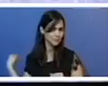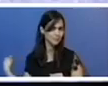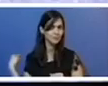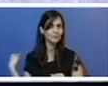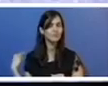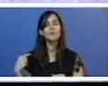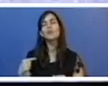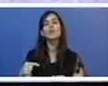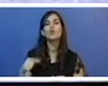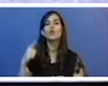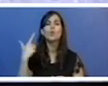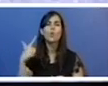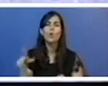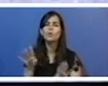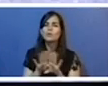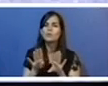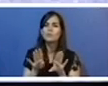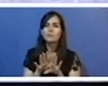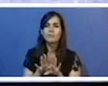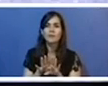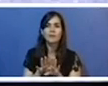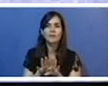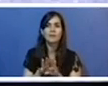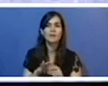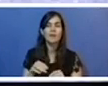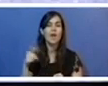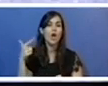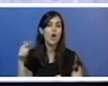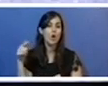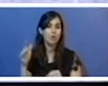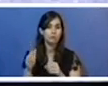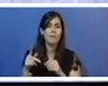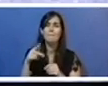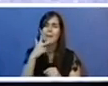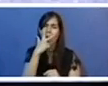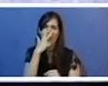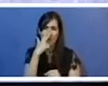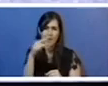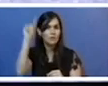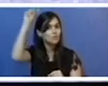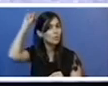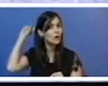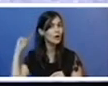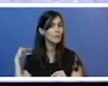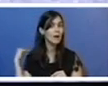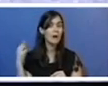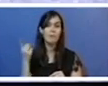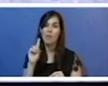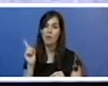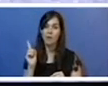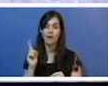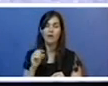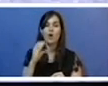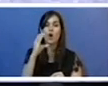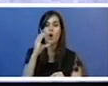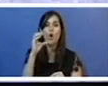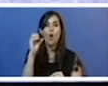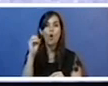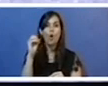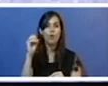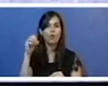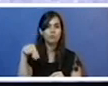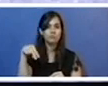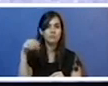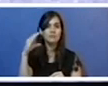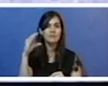outro animal que não é um marsupial, é um mamífero placentário que ele é muito confundido com um gambá, mas ele não é o cangambá. Eles têm